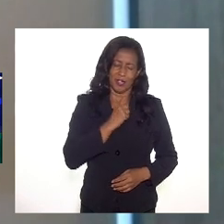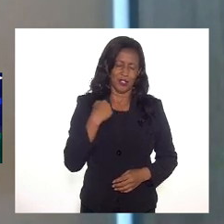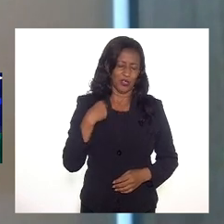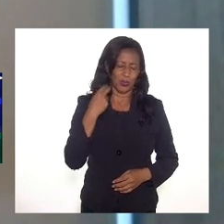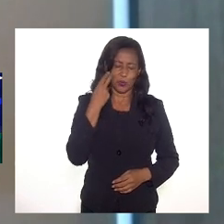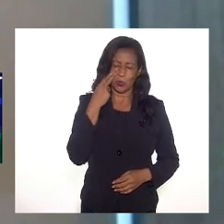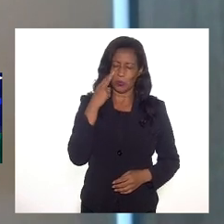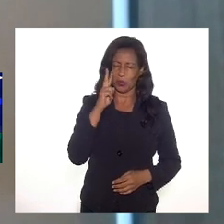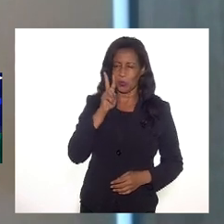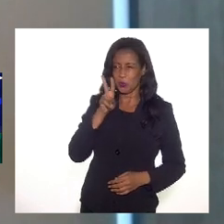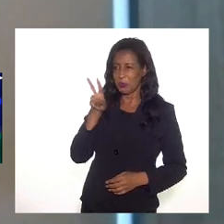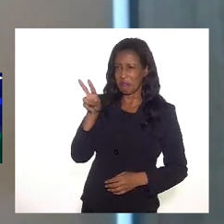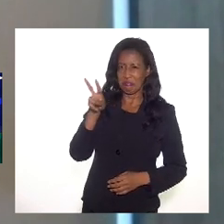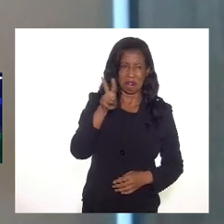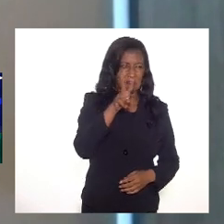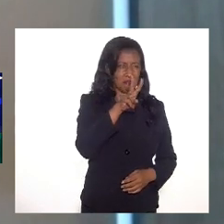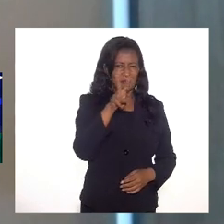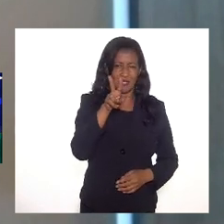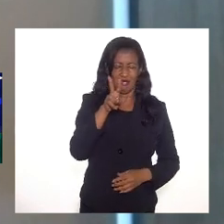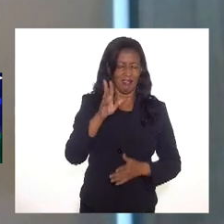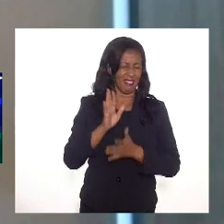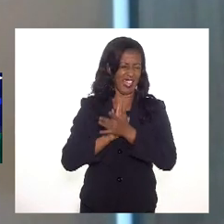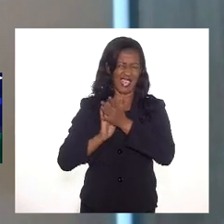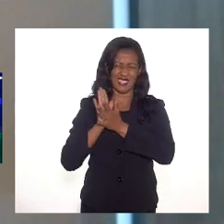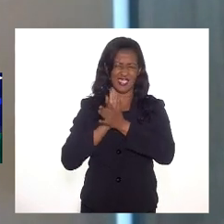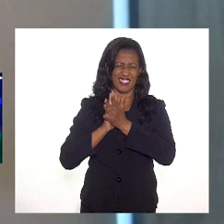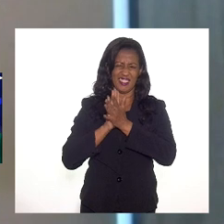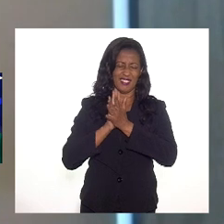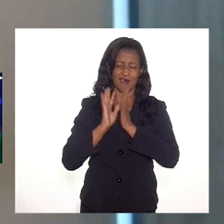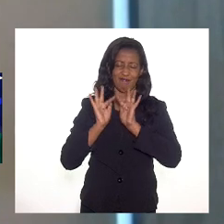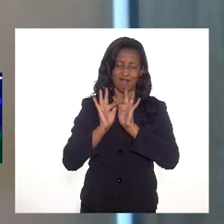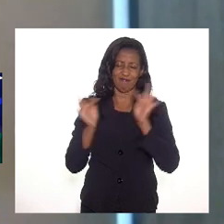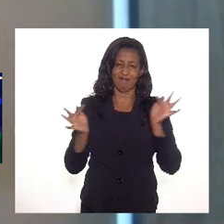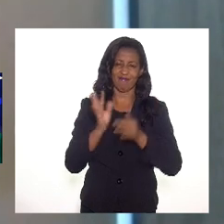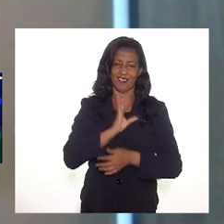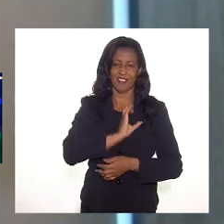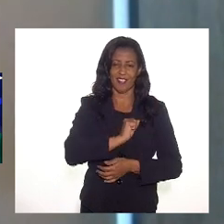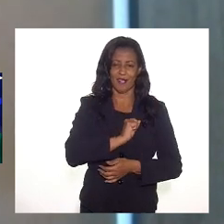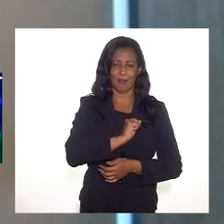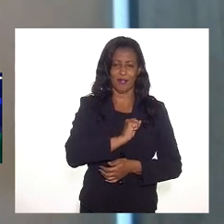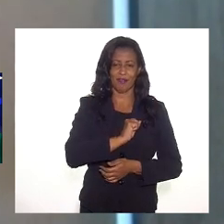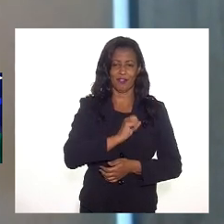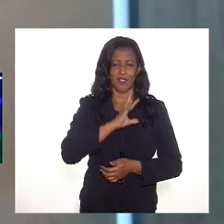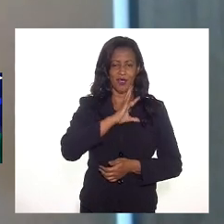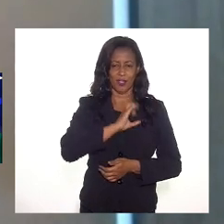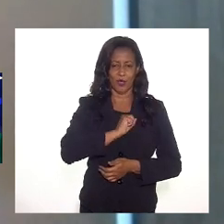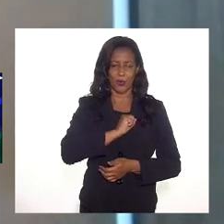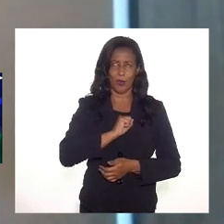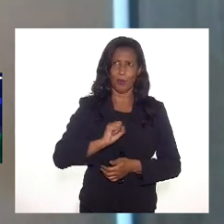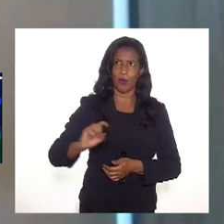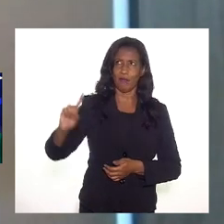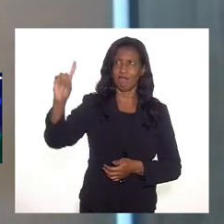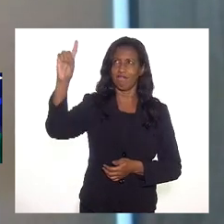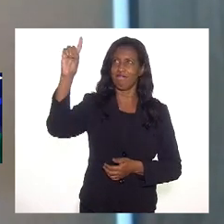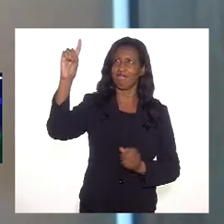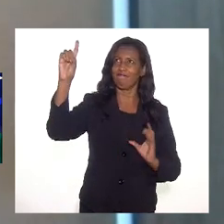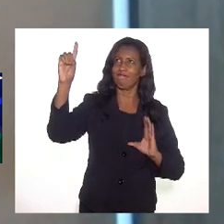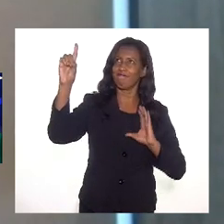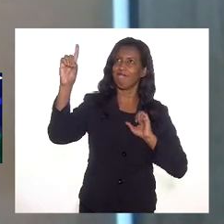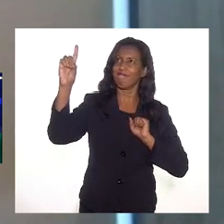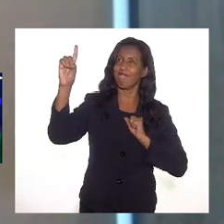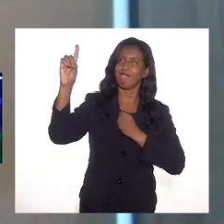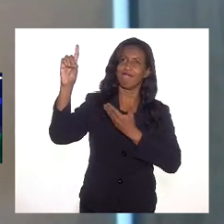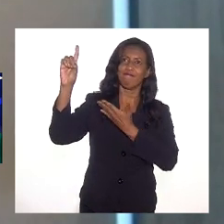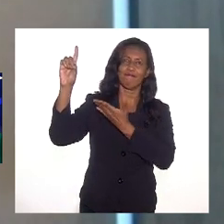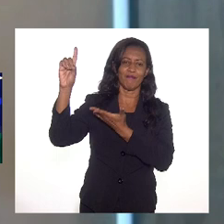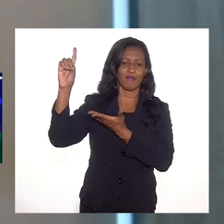nada a gente simplesmente ama e o amor é Deus por isso que